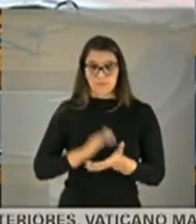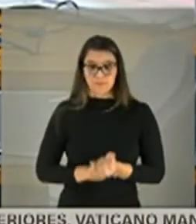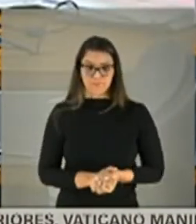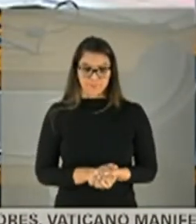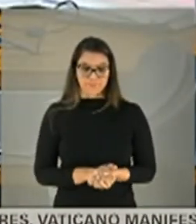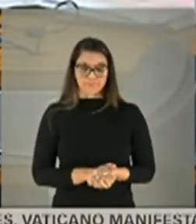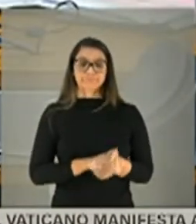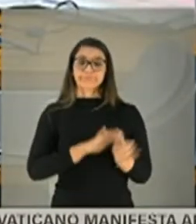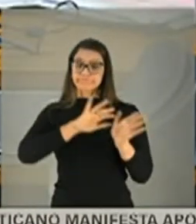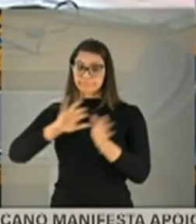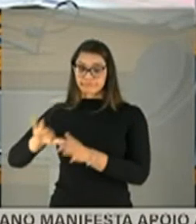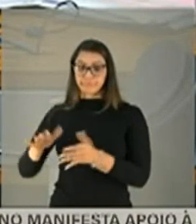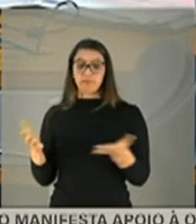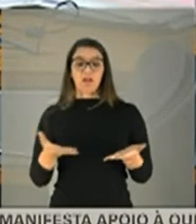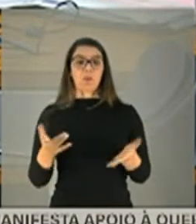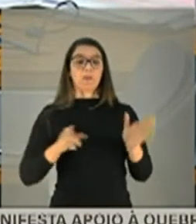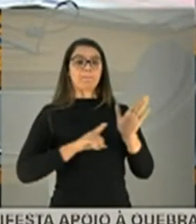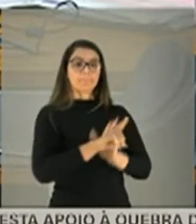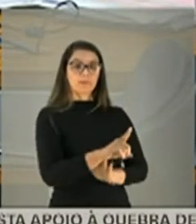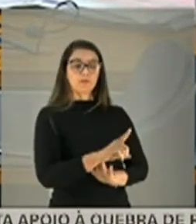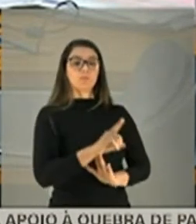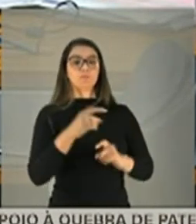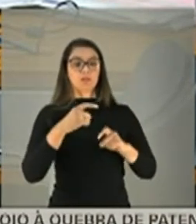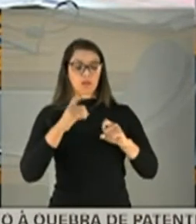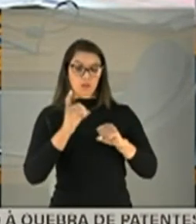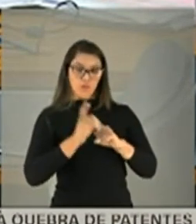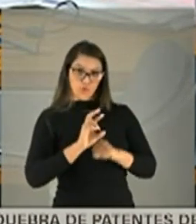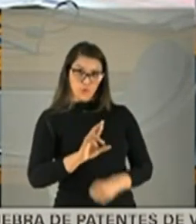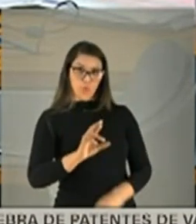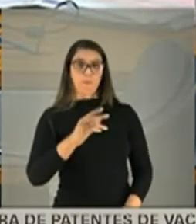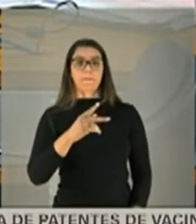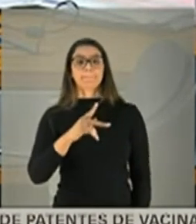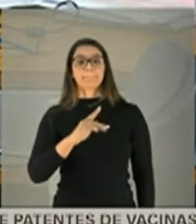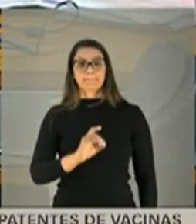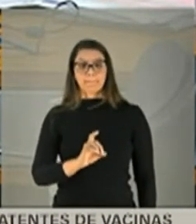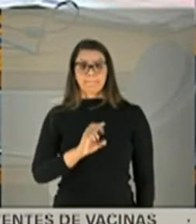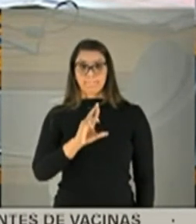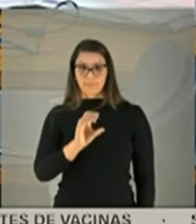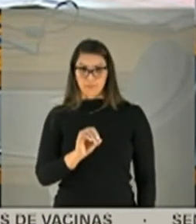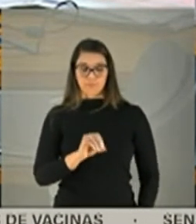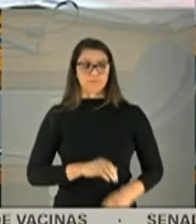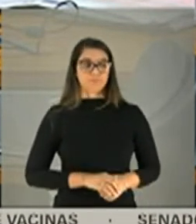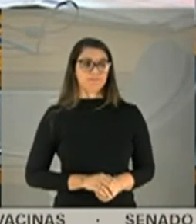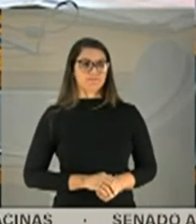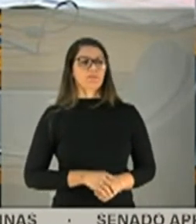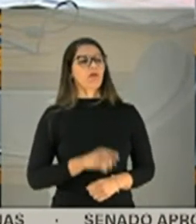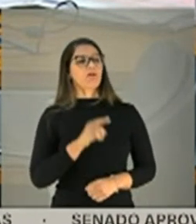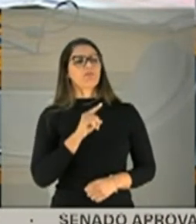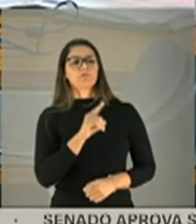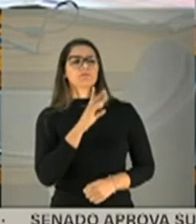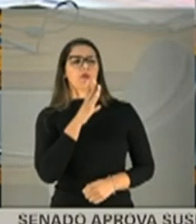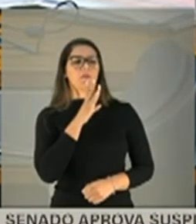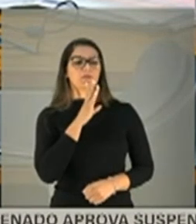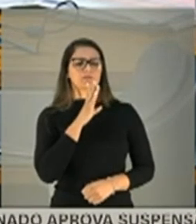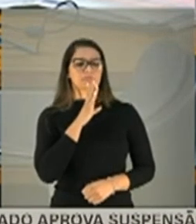pergunta rapidamente para o doutor Pedro. Doutor Pedro, o senhor é tido como um dos